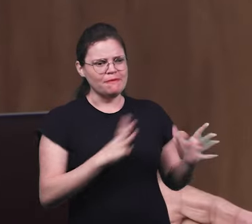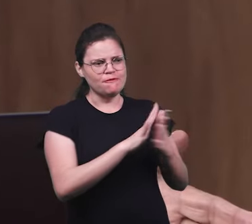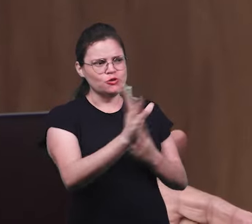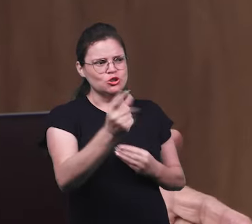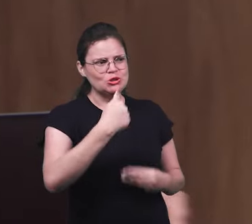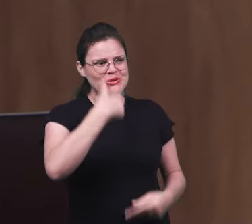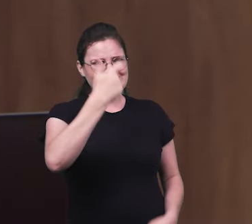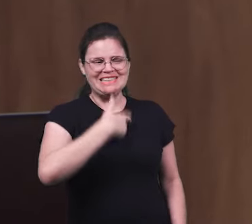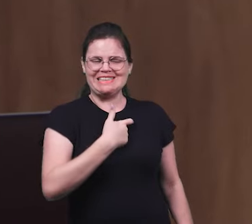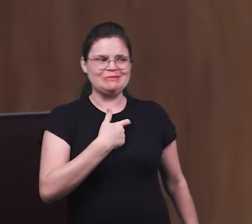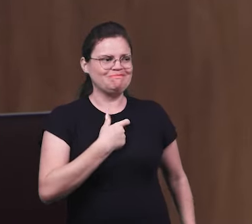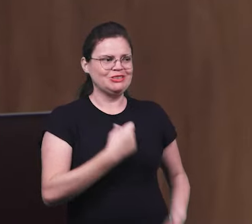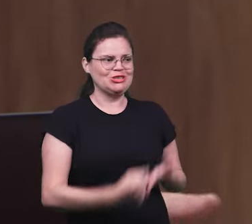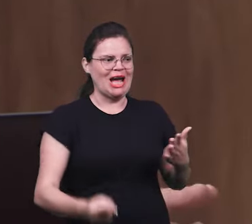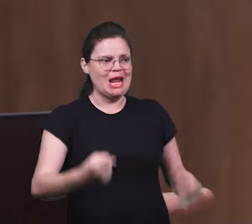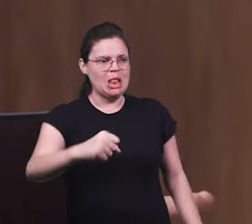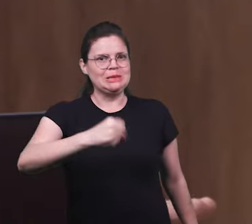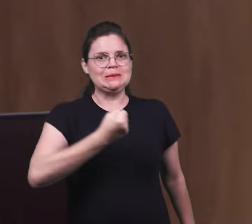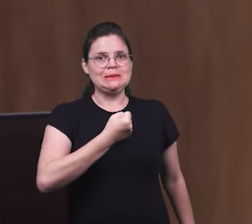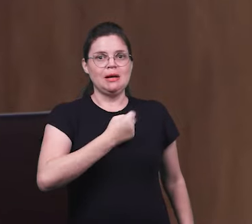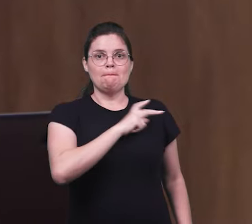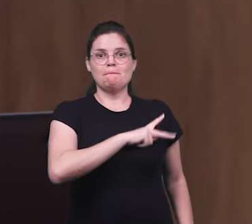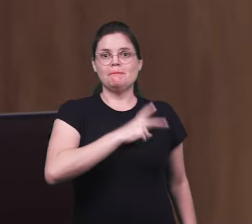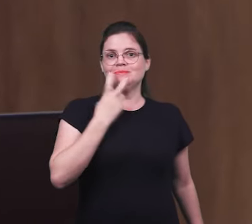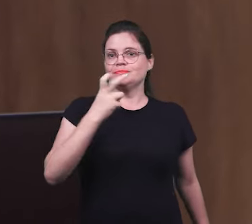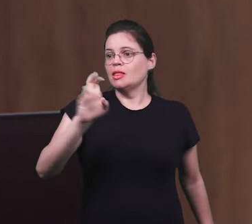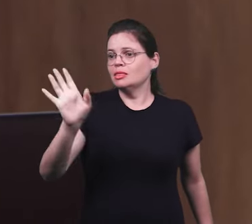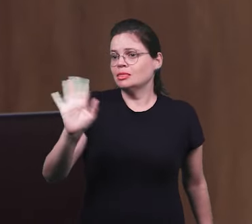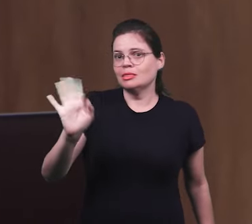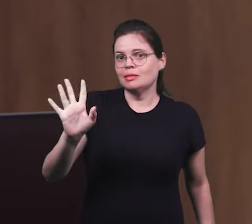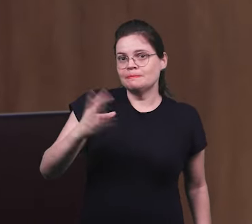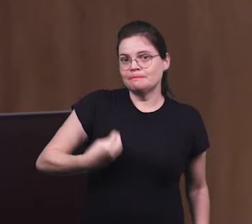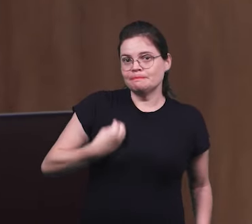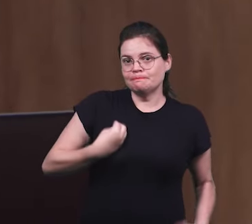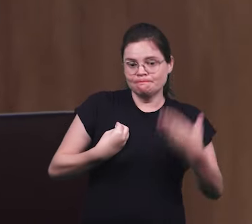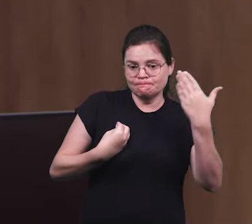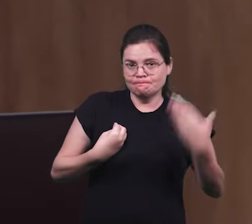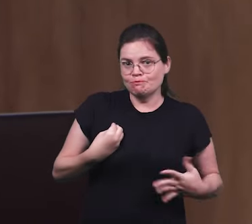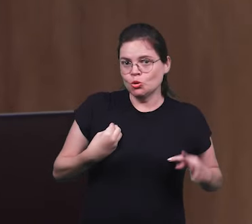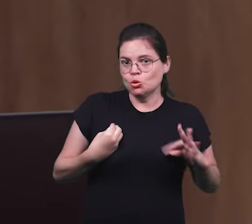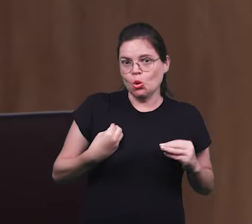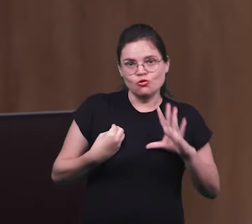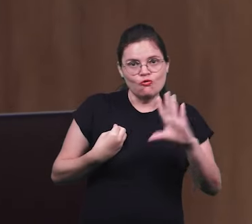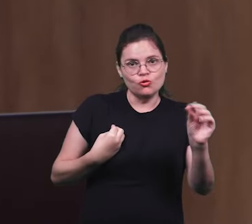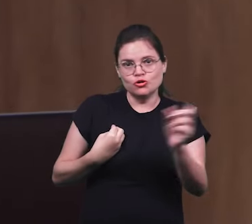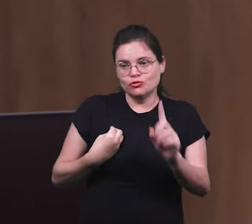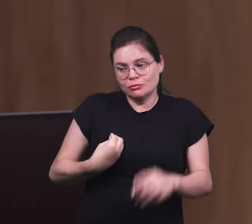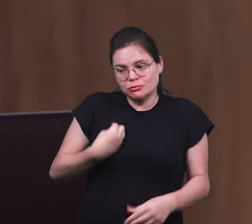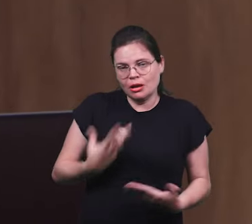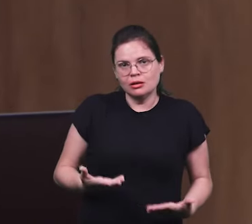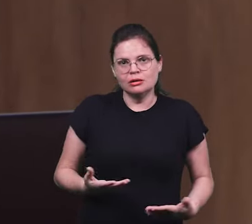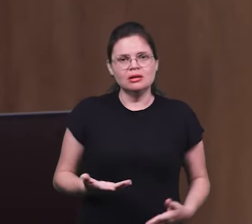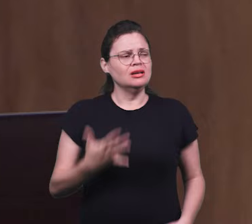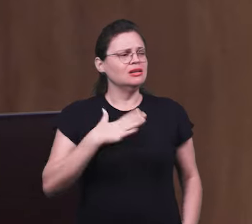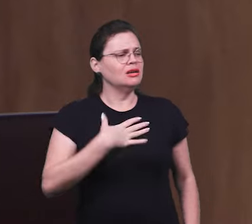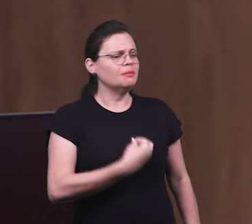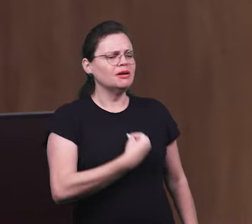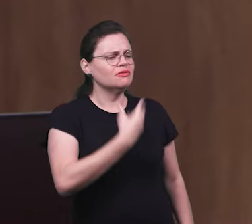vão fugir. E Paulo disse assim, não, pode ficar calmo, todos nós aqui estamos. E ele perguntou, então, e a minha